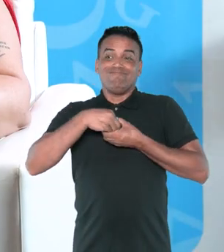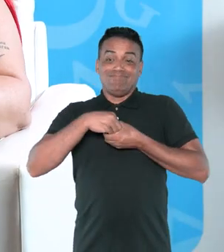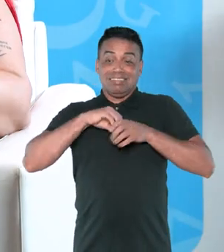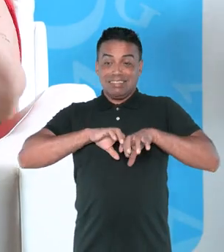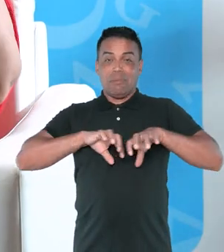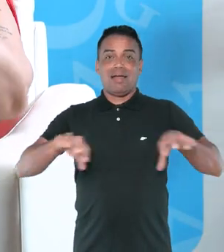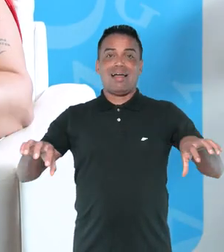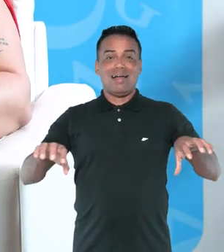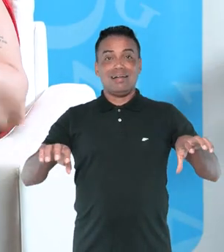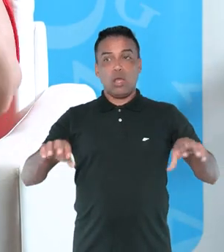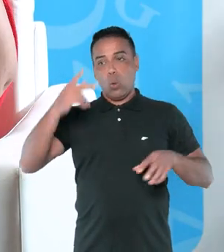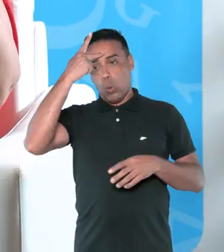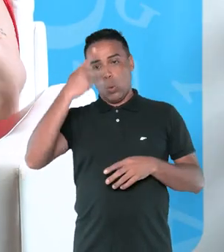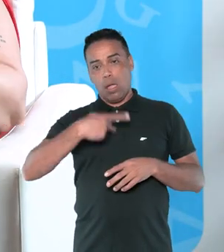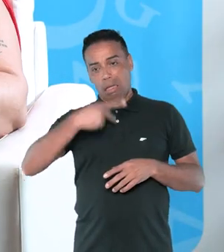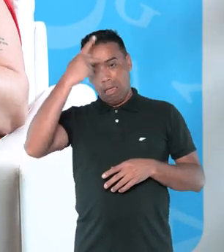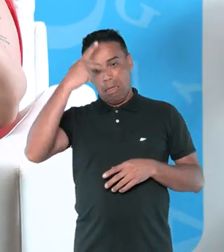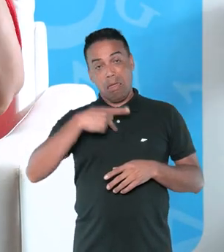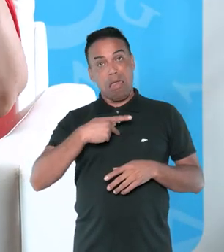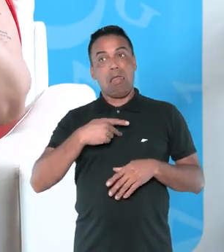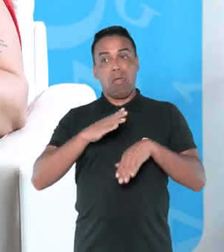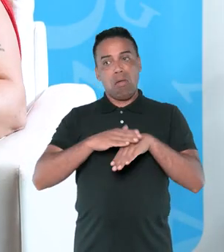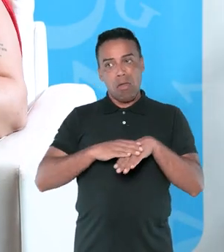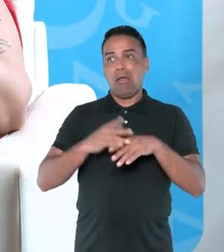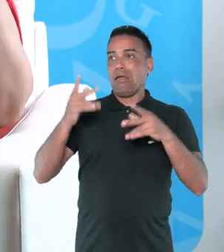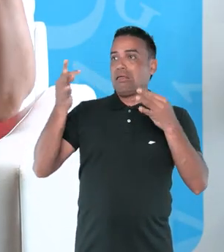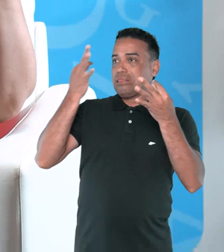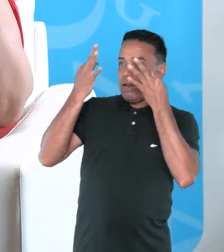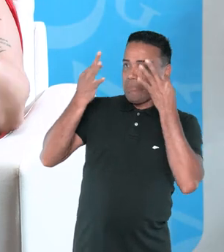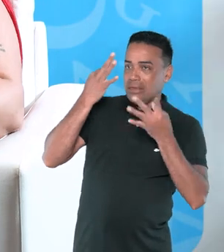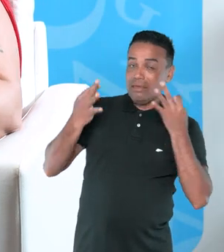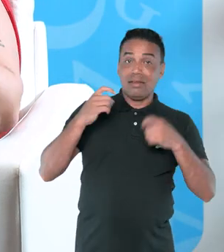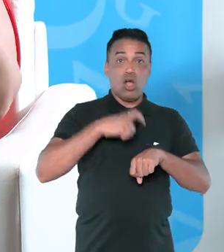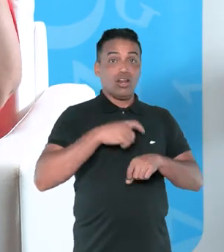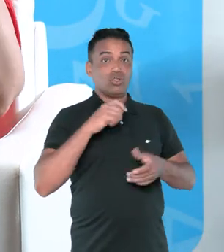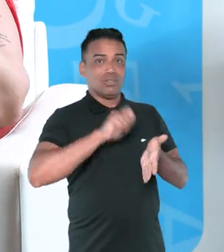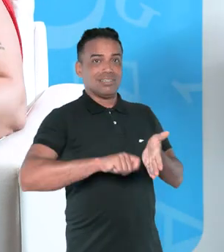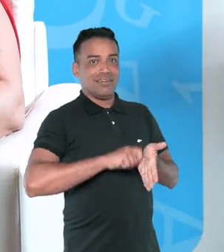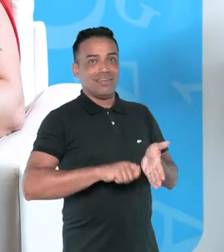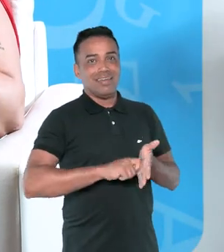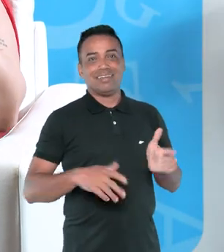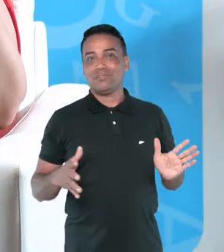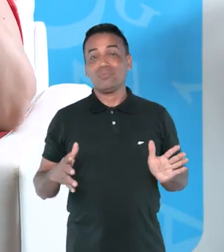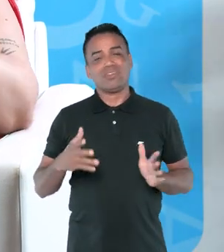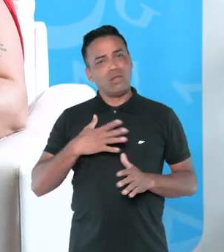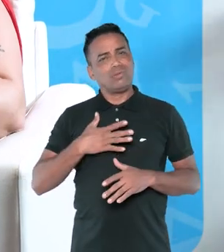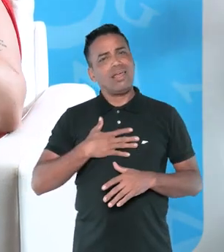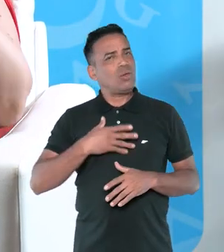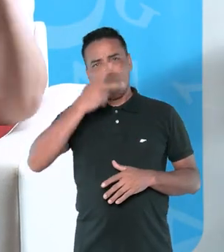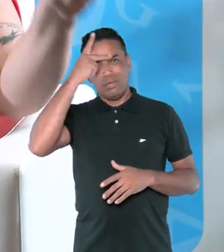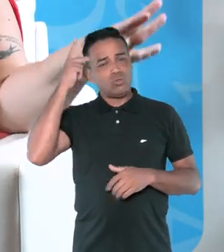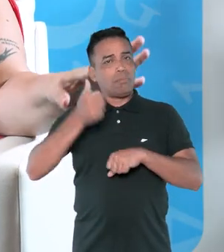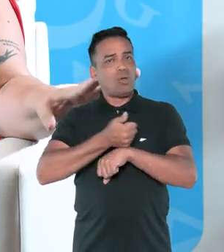Apartado do ego, apartado de mim, apartado de falar de mim, de fazer terapia quando eu estou escrevendo, exorcizar meus fantasmas. Eu tenho uma analista